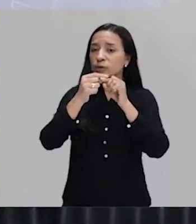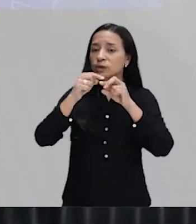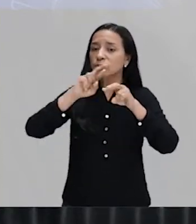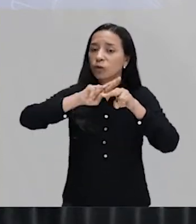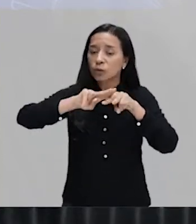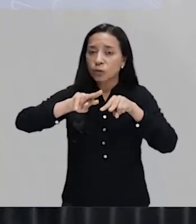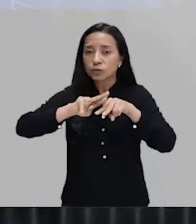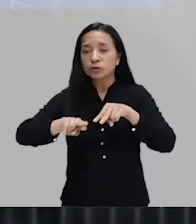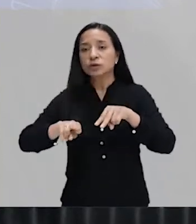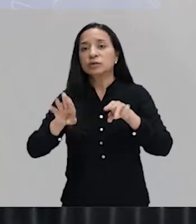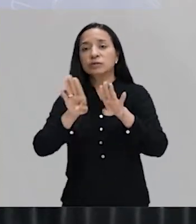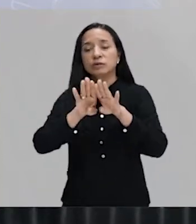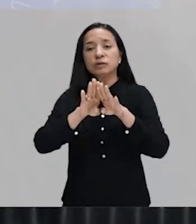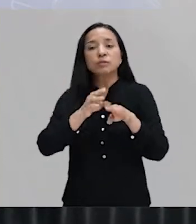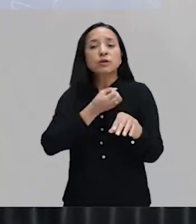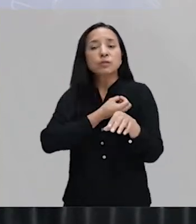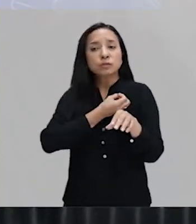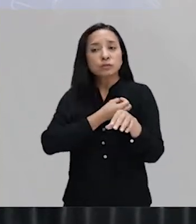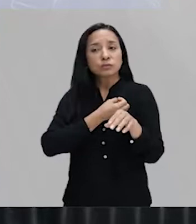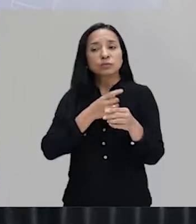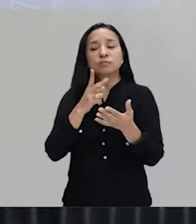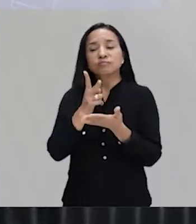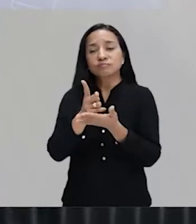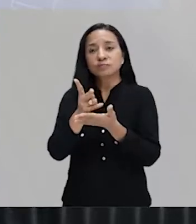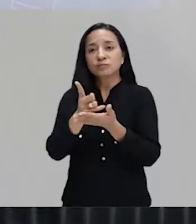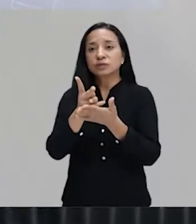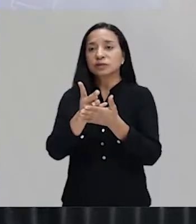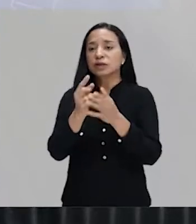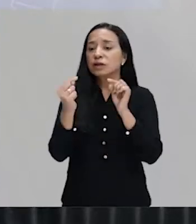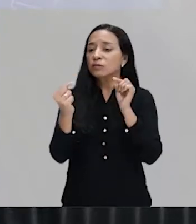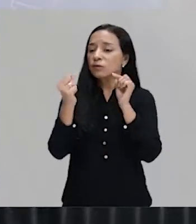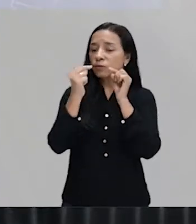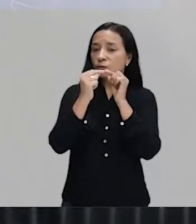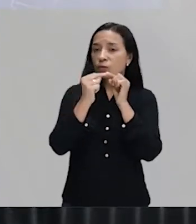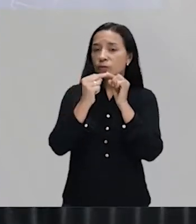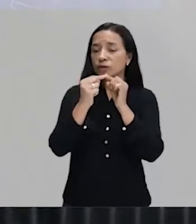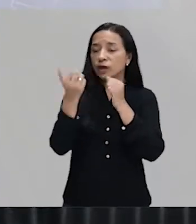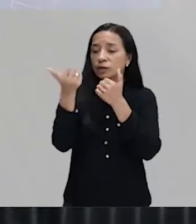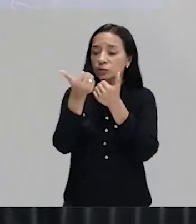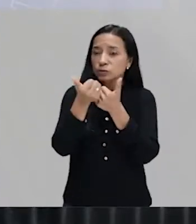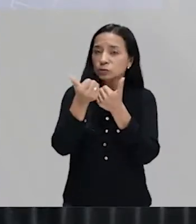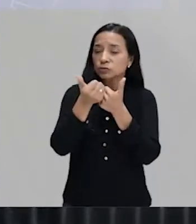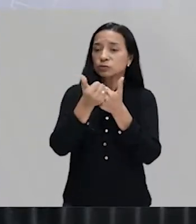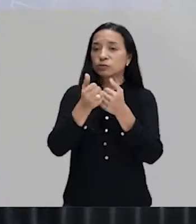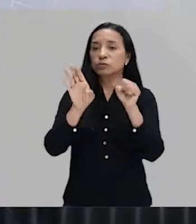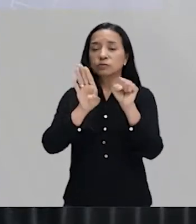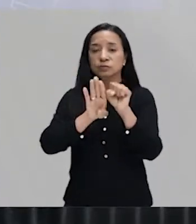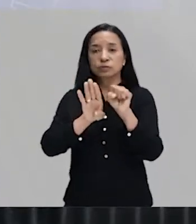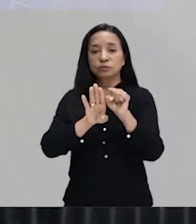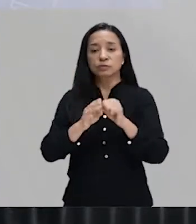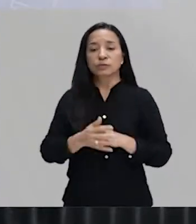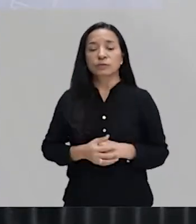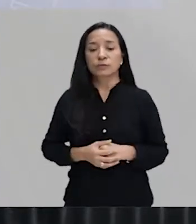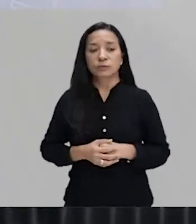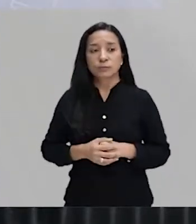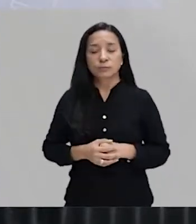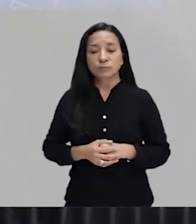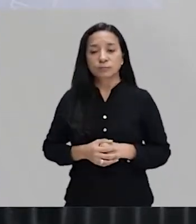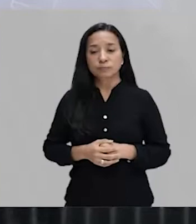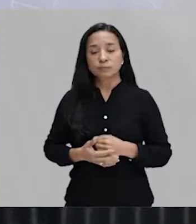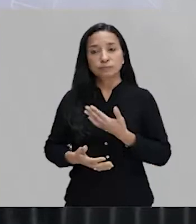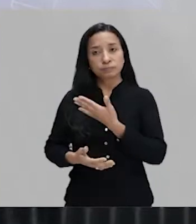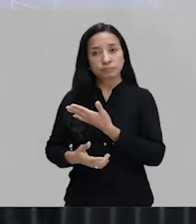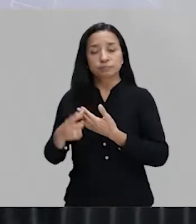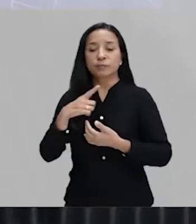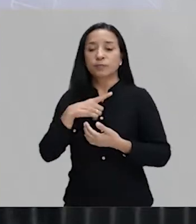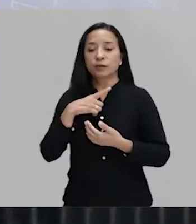o número. Ele vai ali sempre acompanhar, determinar ou substituir o substantivo. Aí aqui nós temos